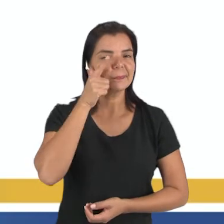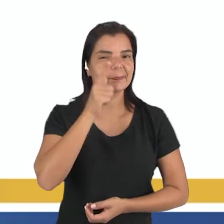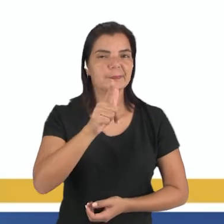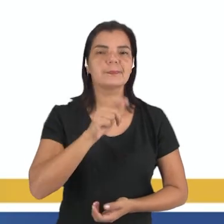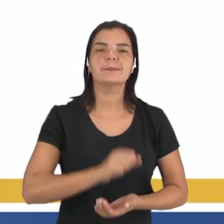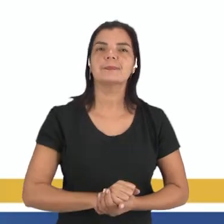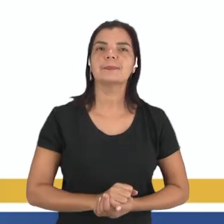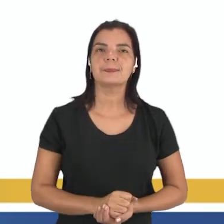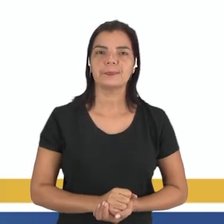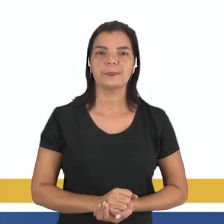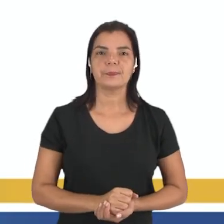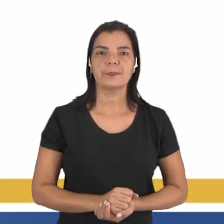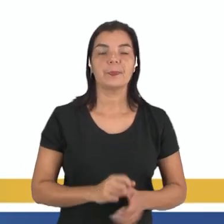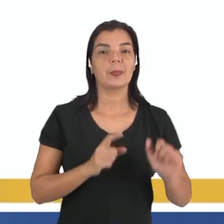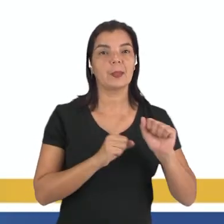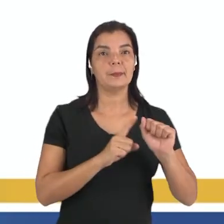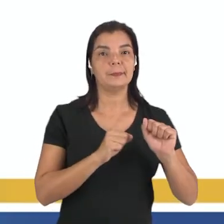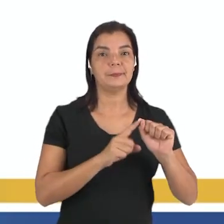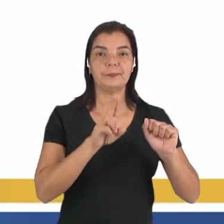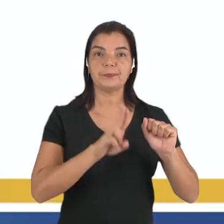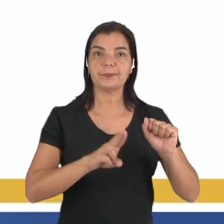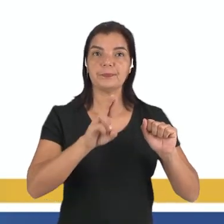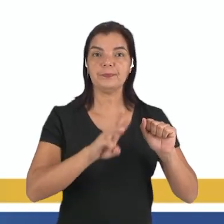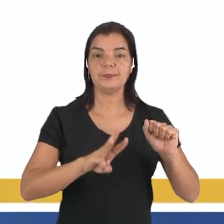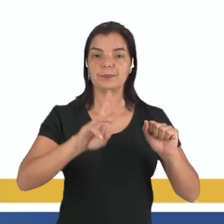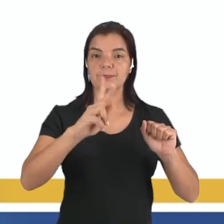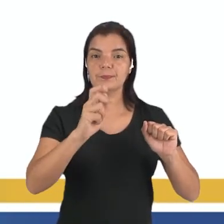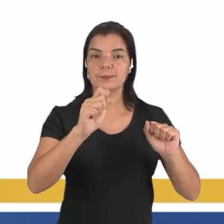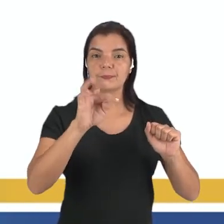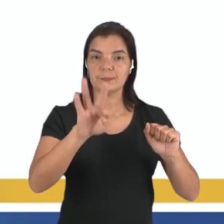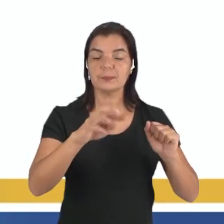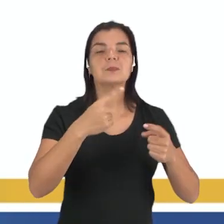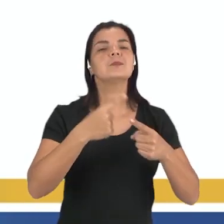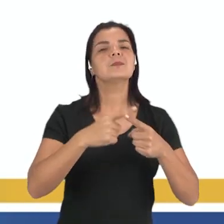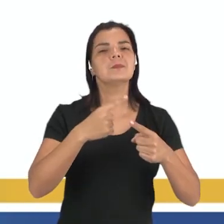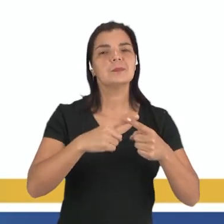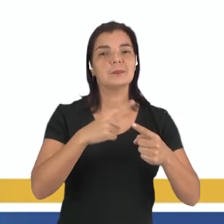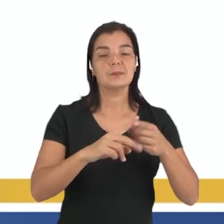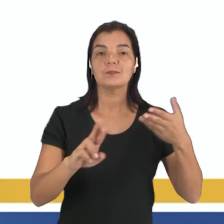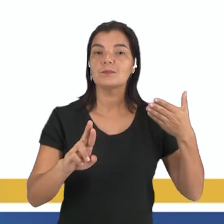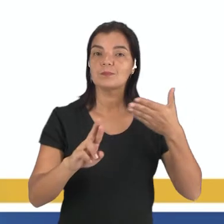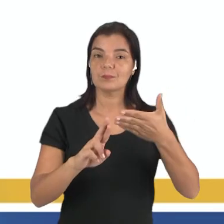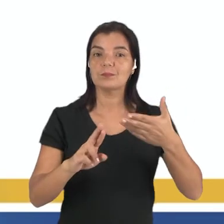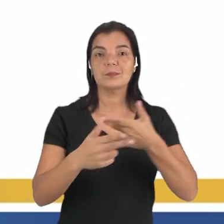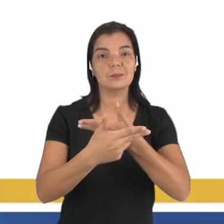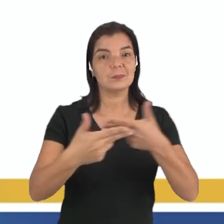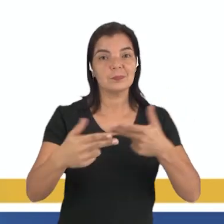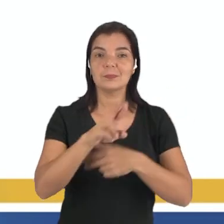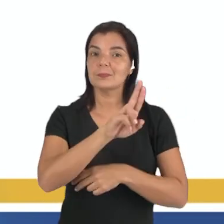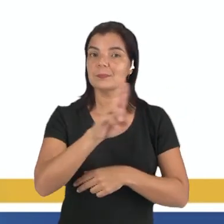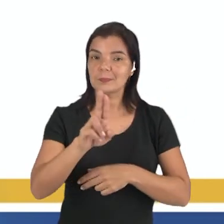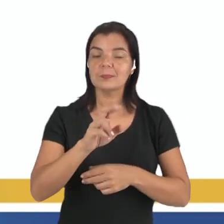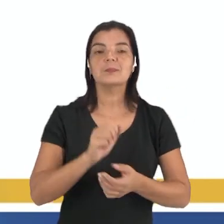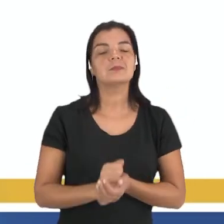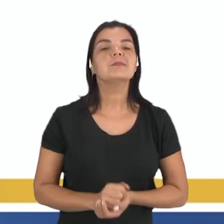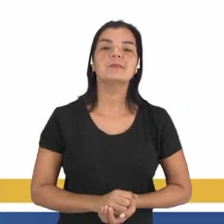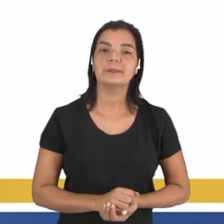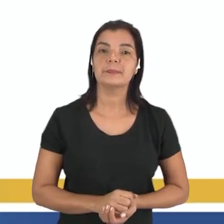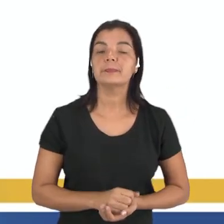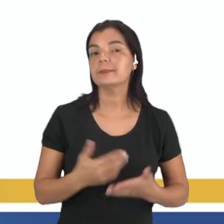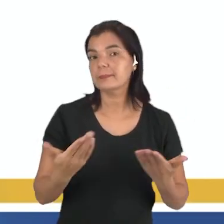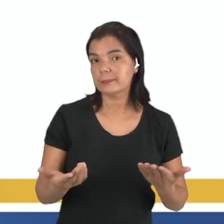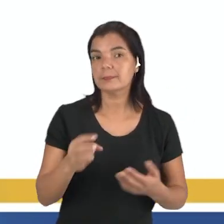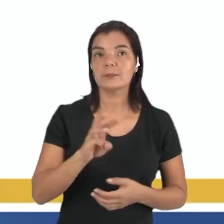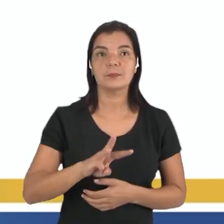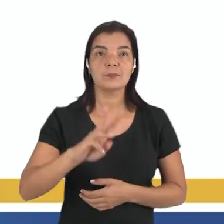aí. Na letra A, nós usamos o what. Por quê? Estamos nos referindo ao nome. É uma coisa.